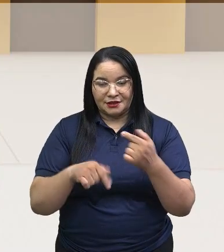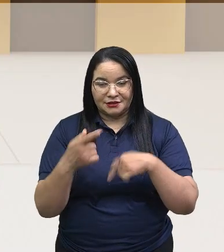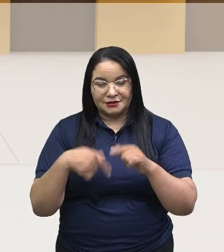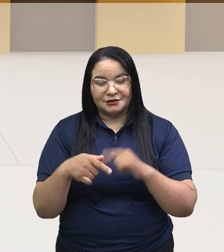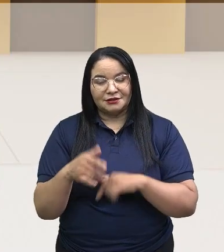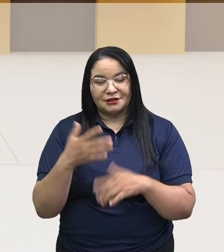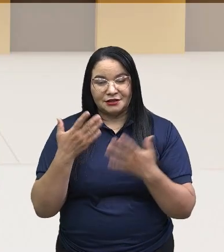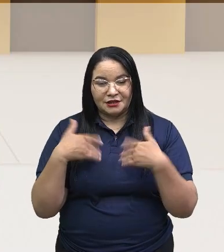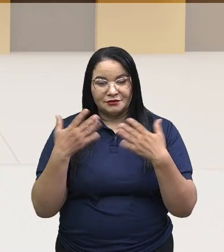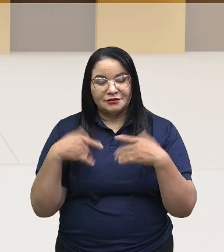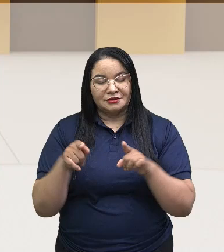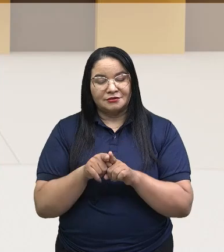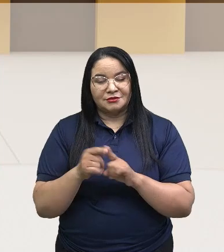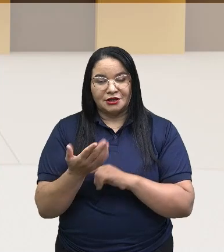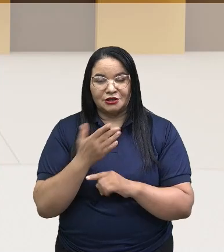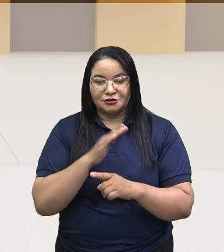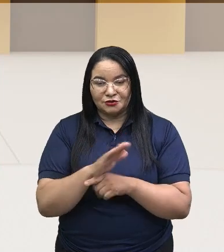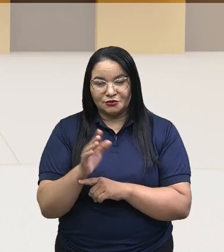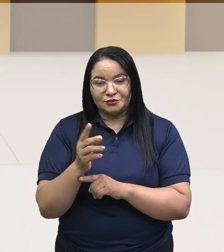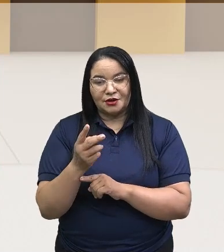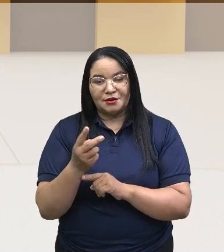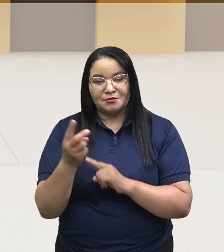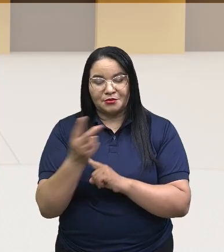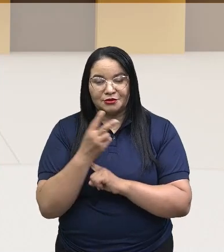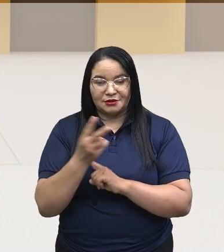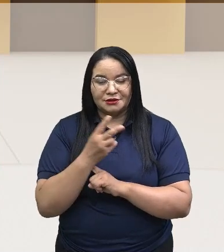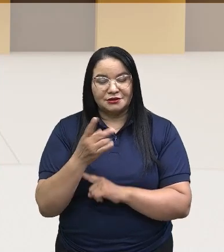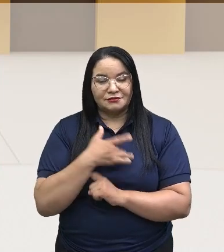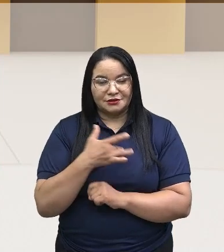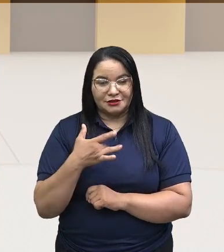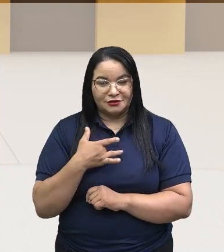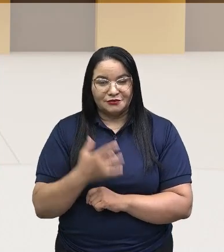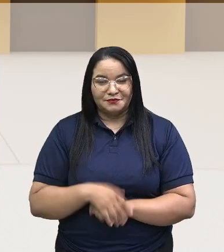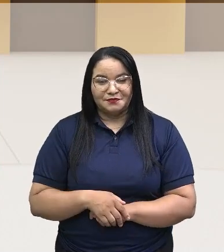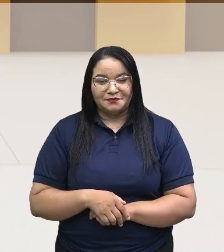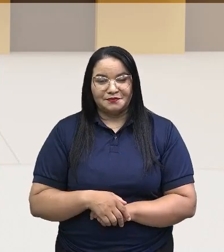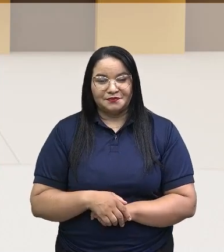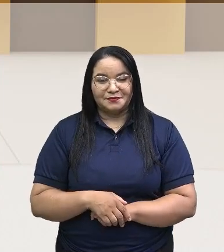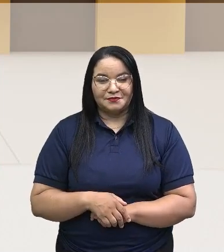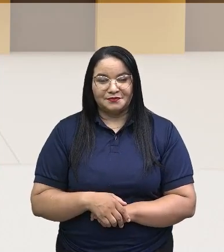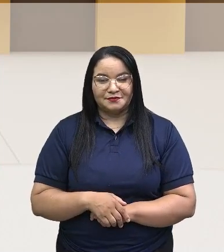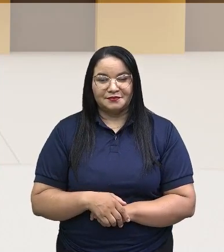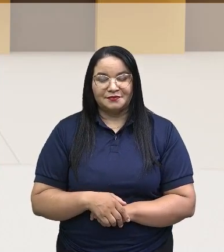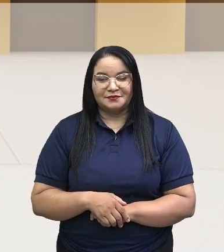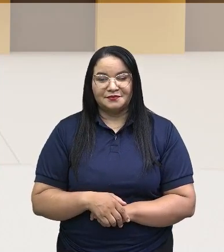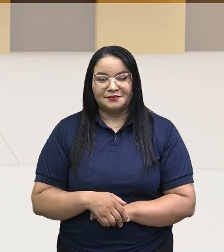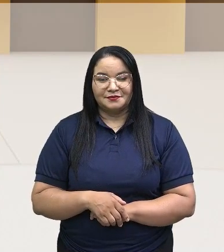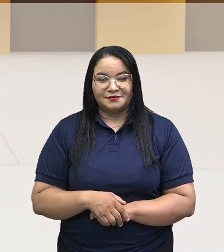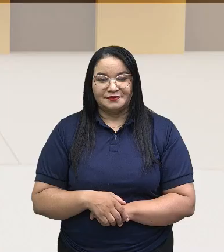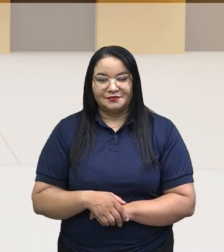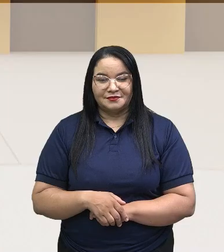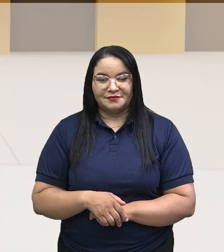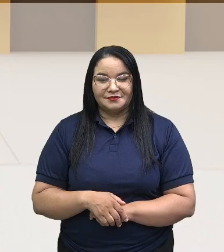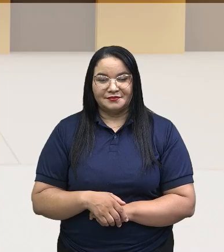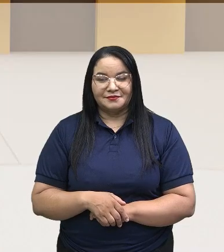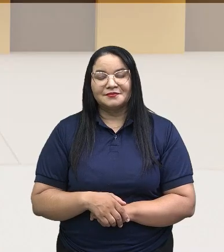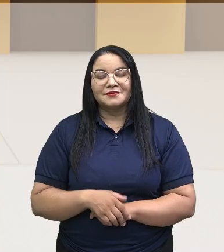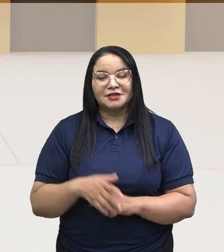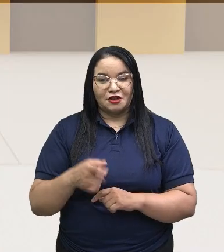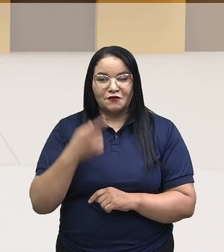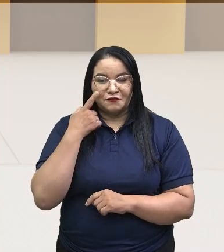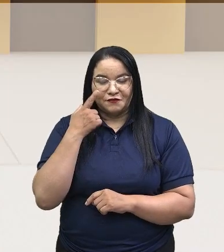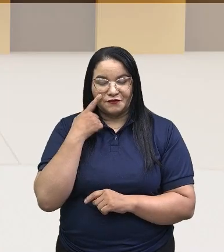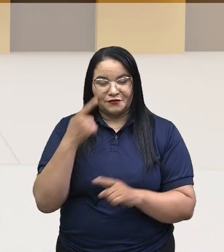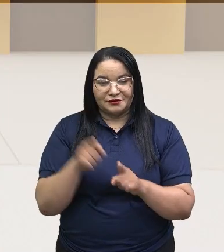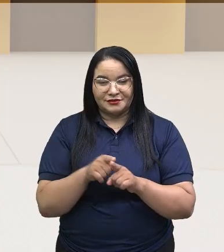aliada também na proteção da saúde. Pessoal, olha só, Yara, isso que mesmo, quanta coisa, informação, né? É